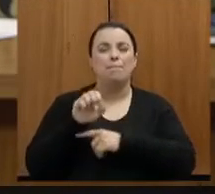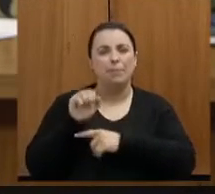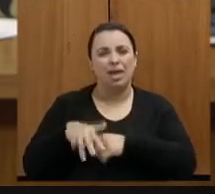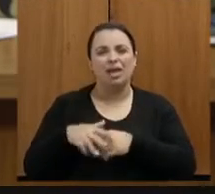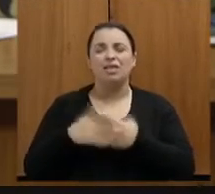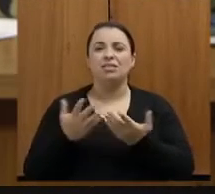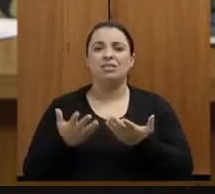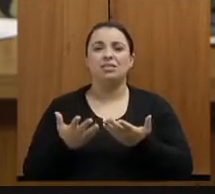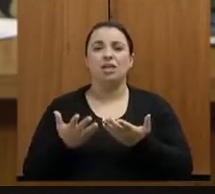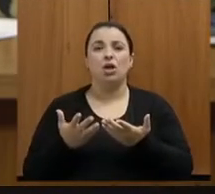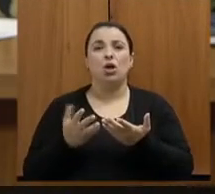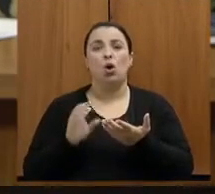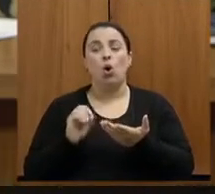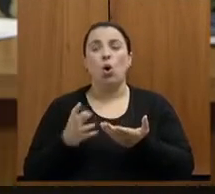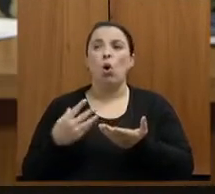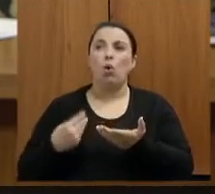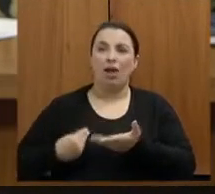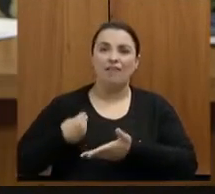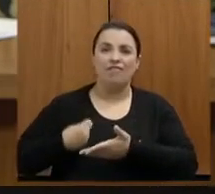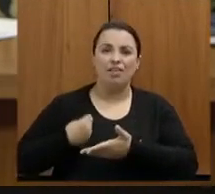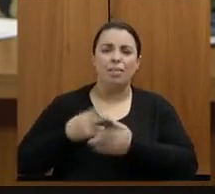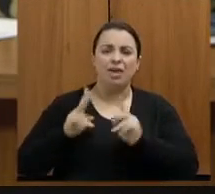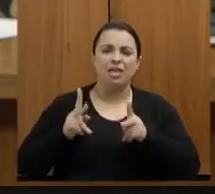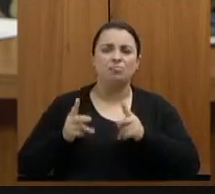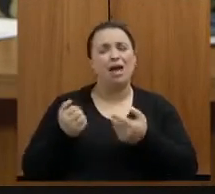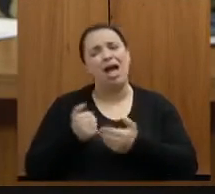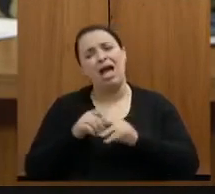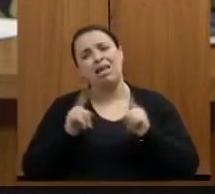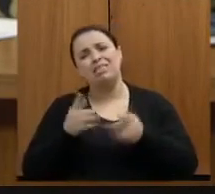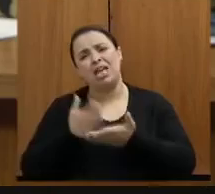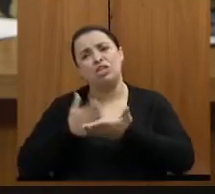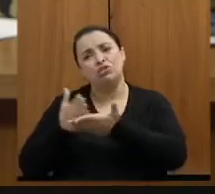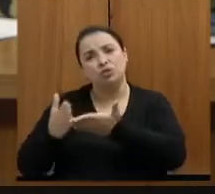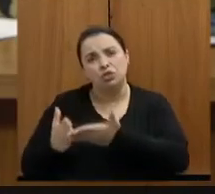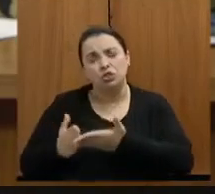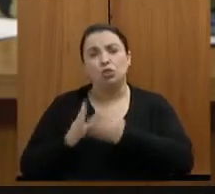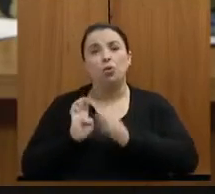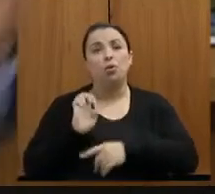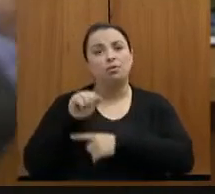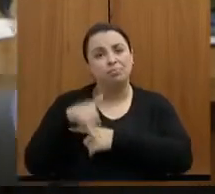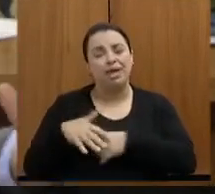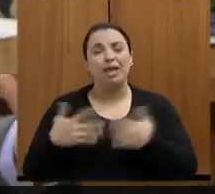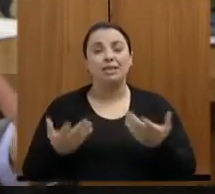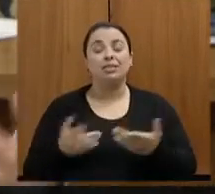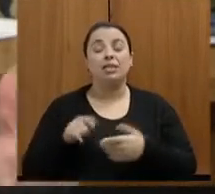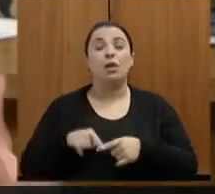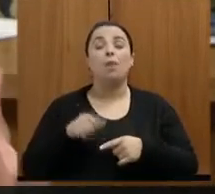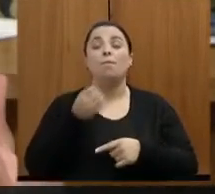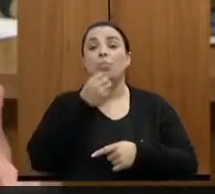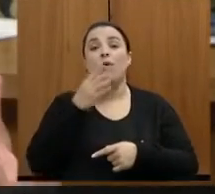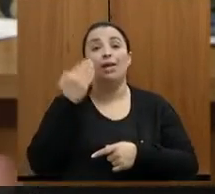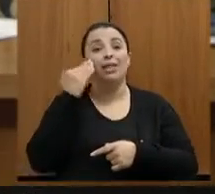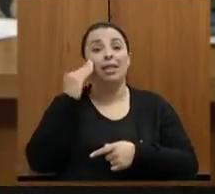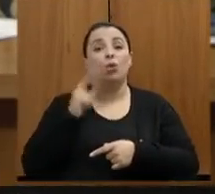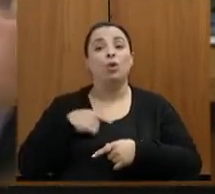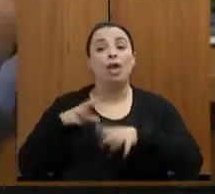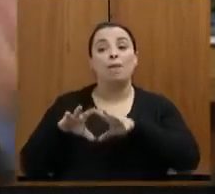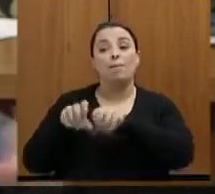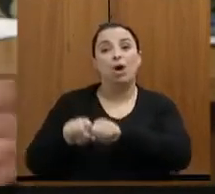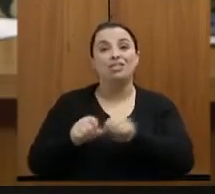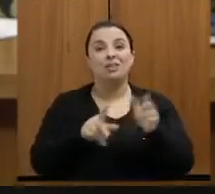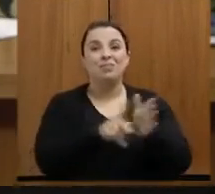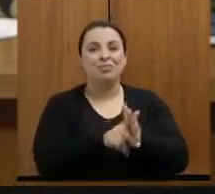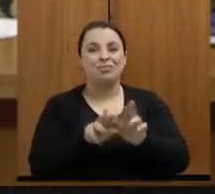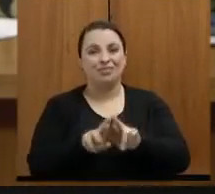falecimento. Então, é muito importante a gente entender esse instituto, a diferença do que é posse e do que é propriedade.